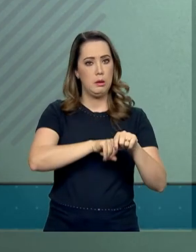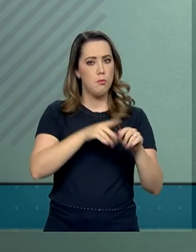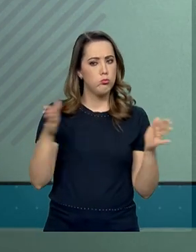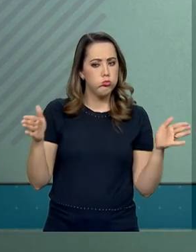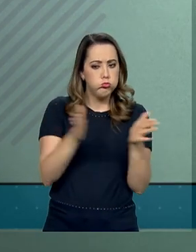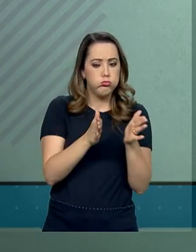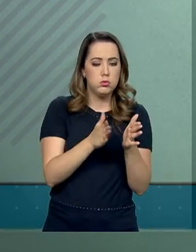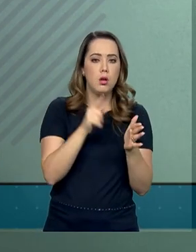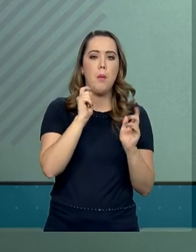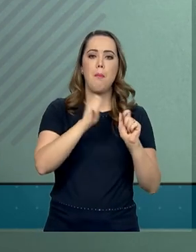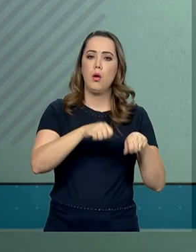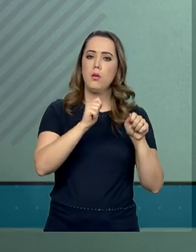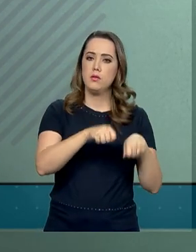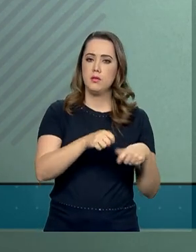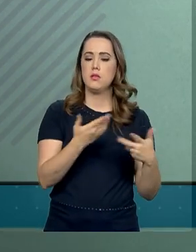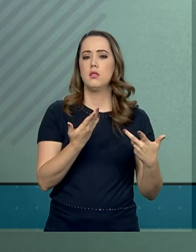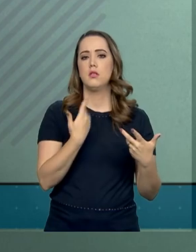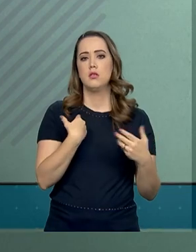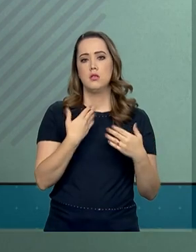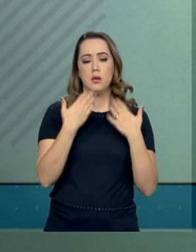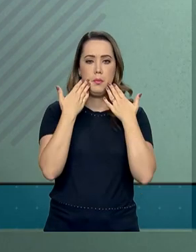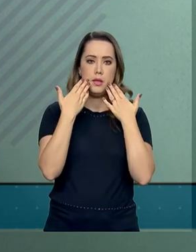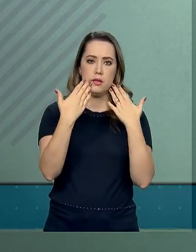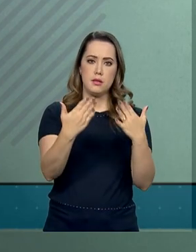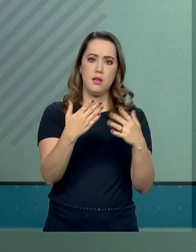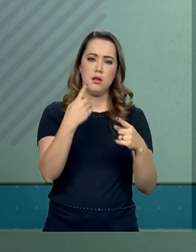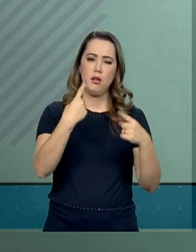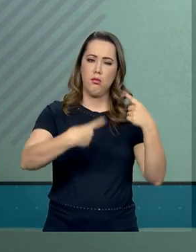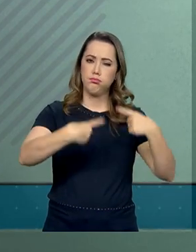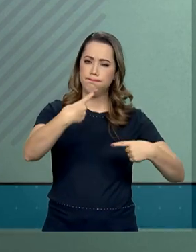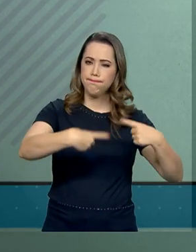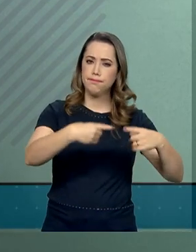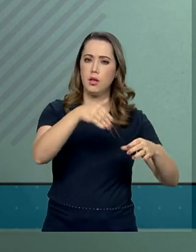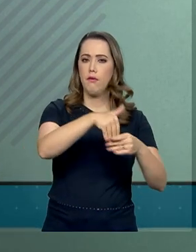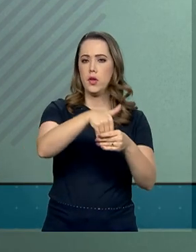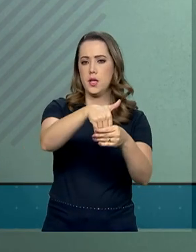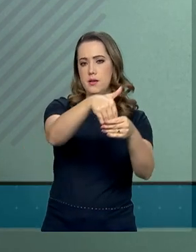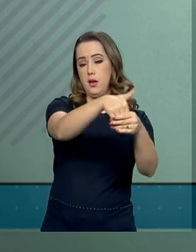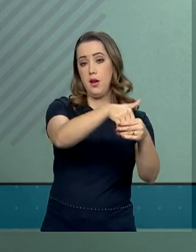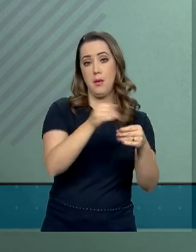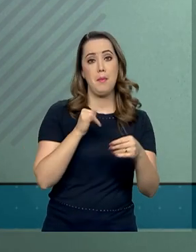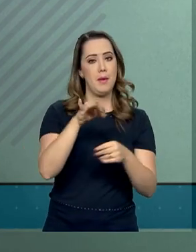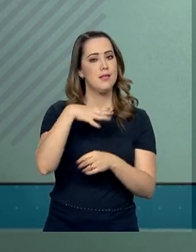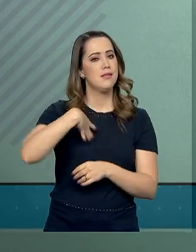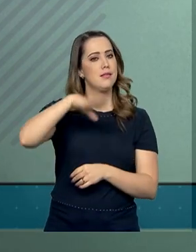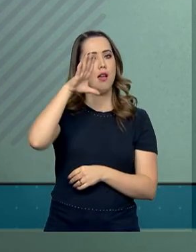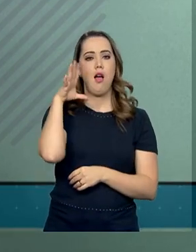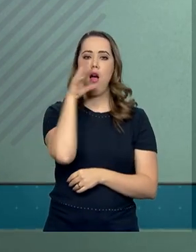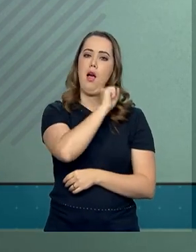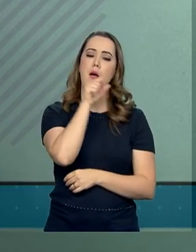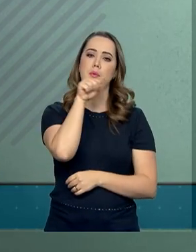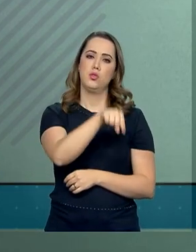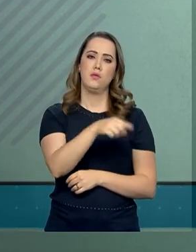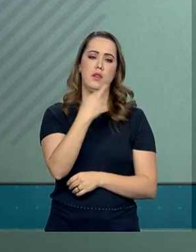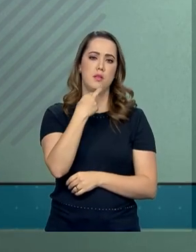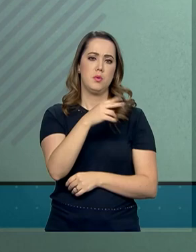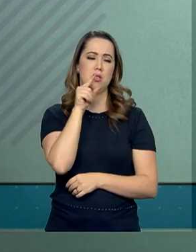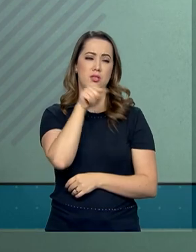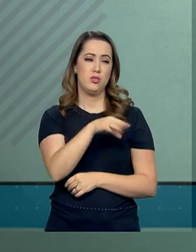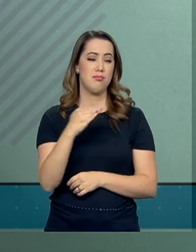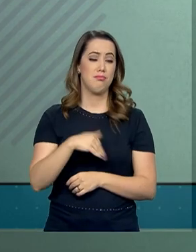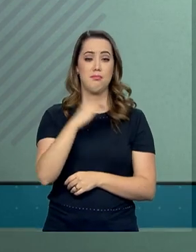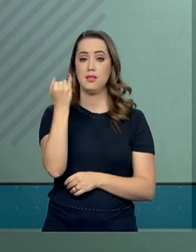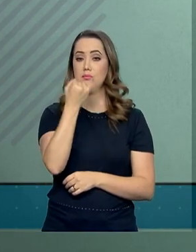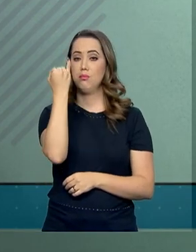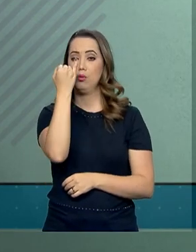possível isso possa ser colocado em plenário quanto mais rápido nós tivermos a solução deste que é o ponto ao crucial